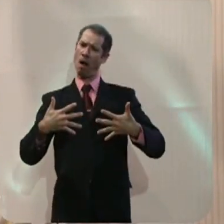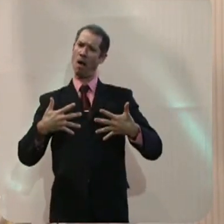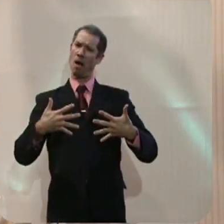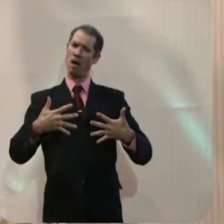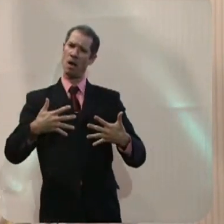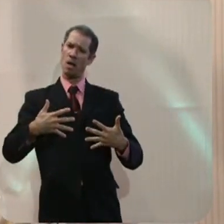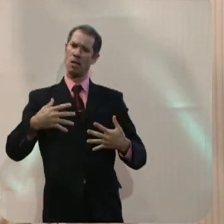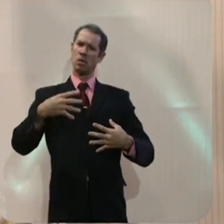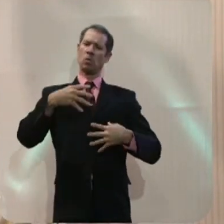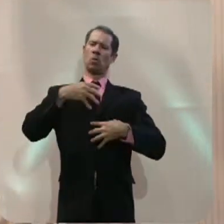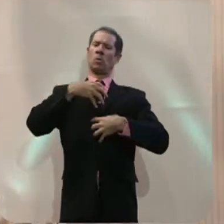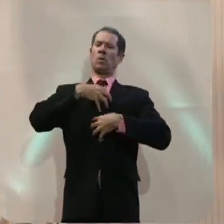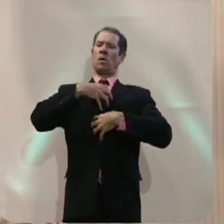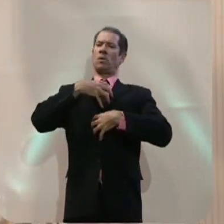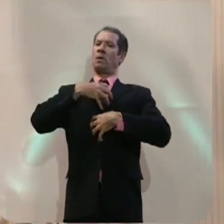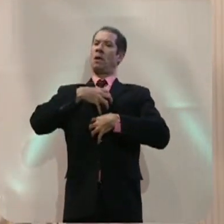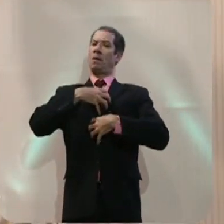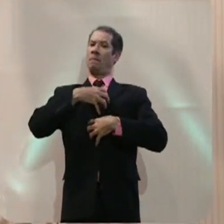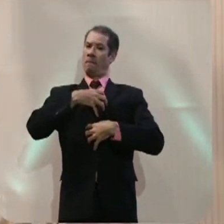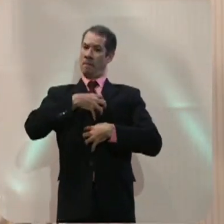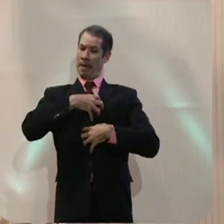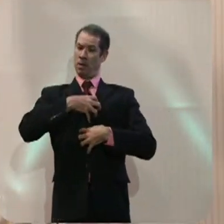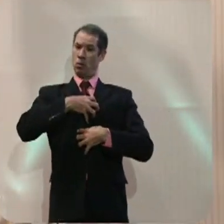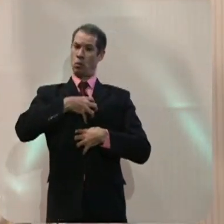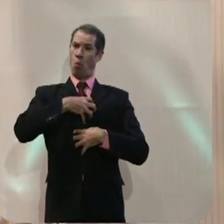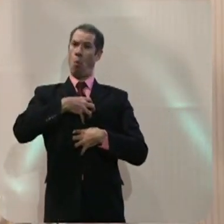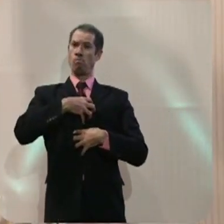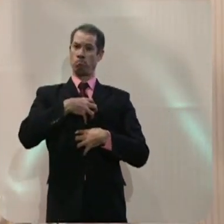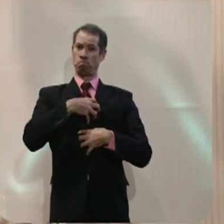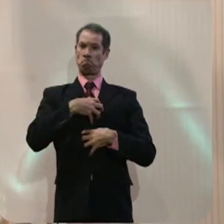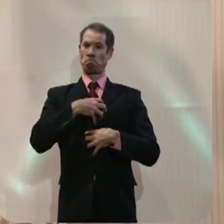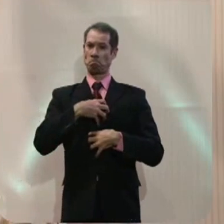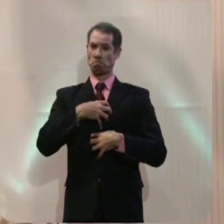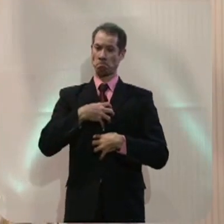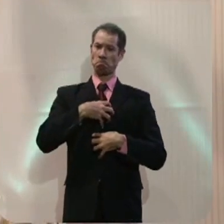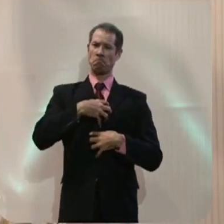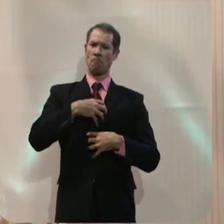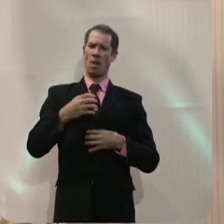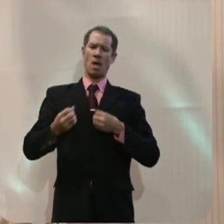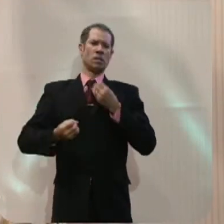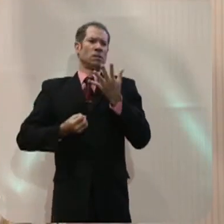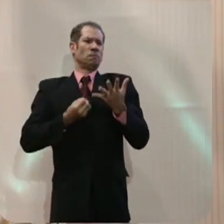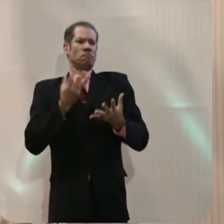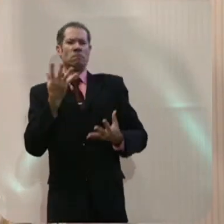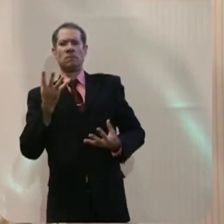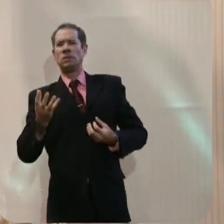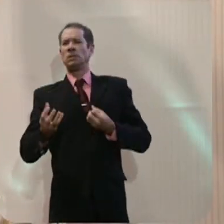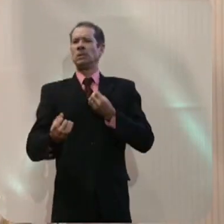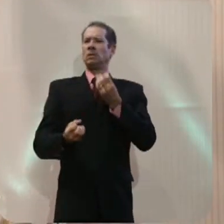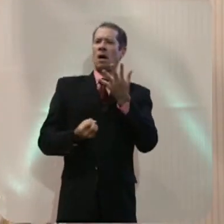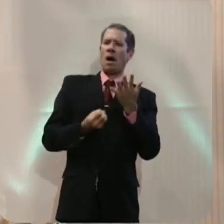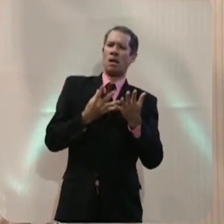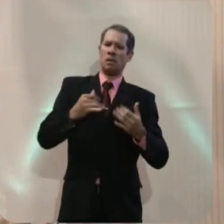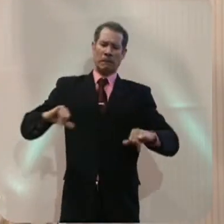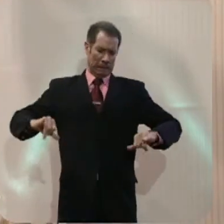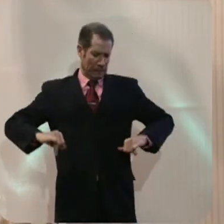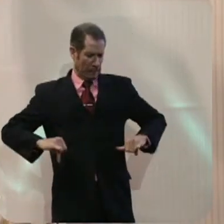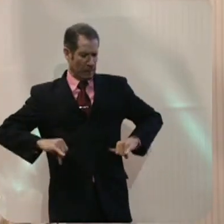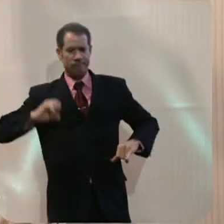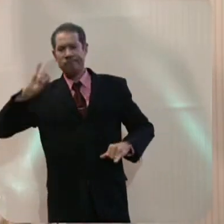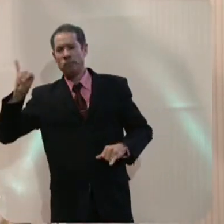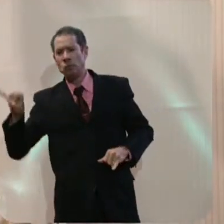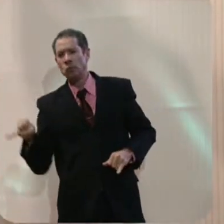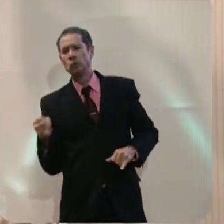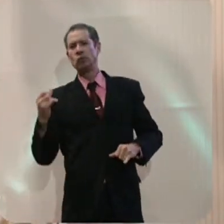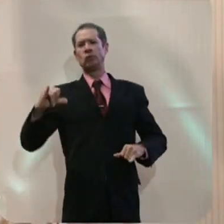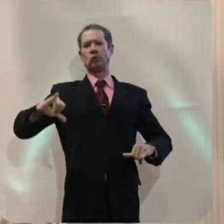um sentimento, né? E o sentimento, que é essa expressão de sofrimento de Jó, é: